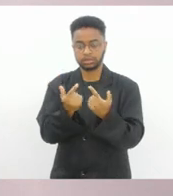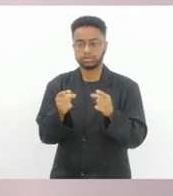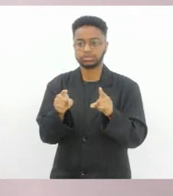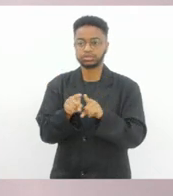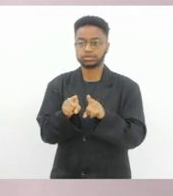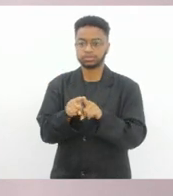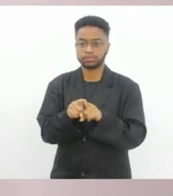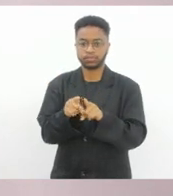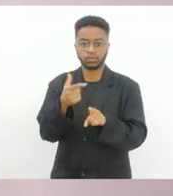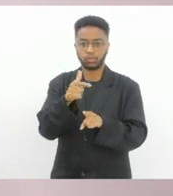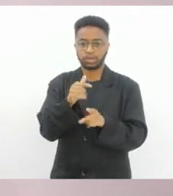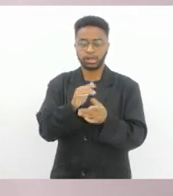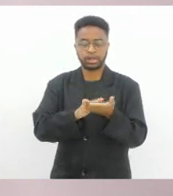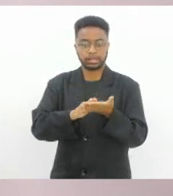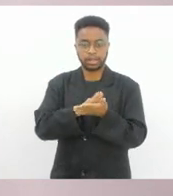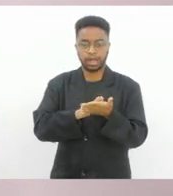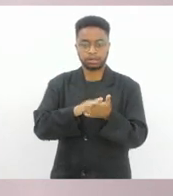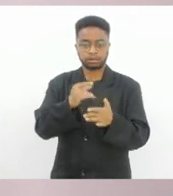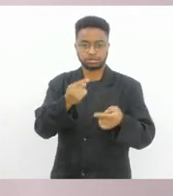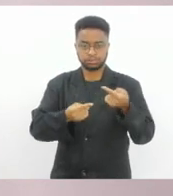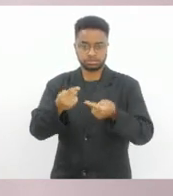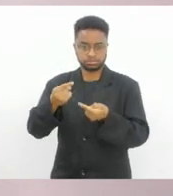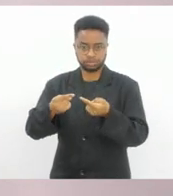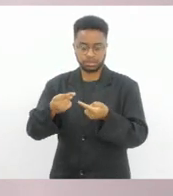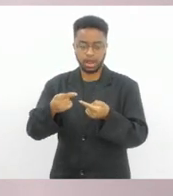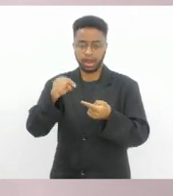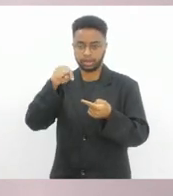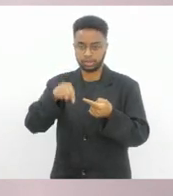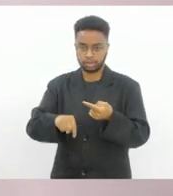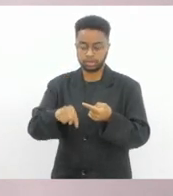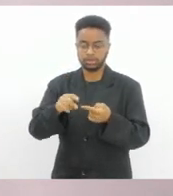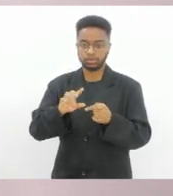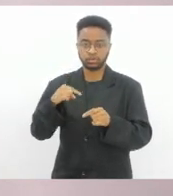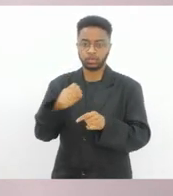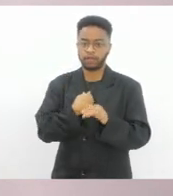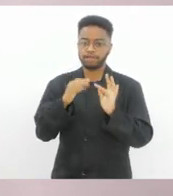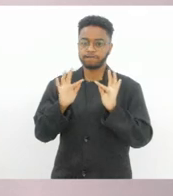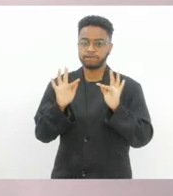E, nada havendo a tratar mais nessa audiência pública,